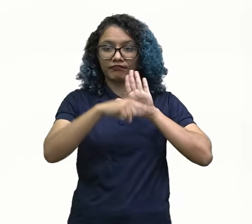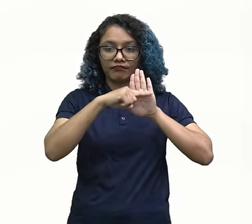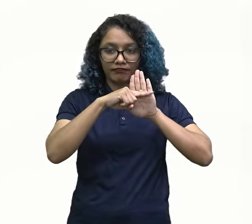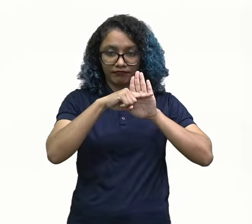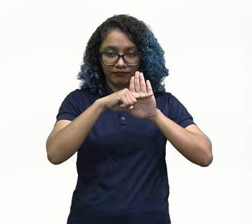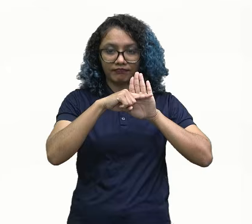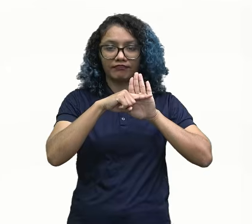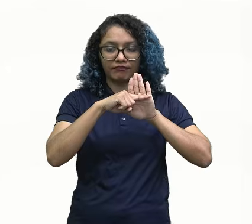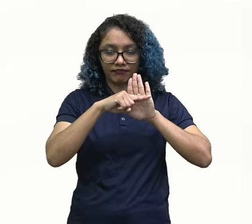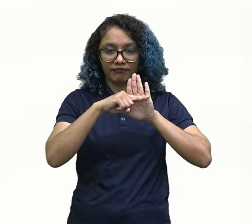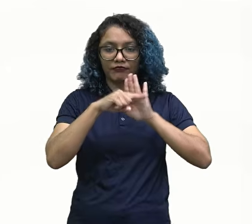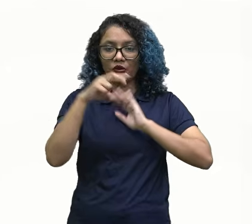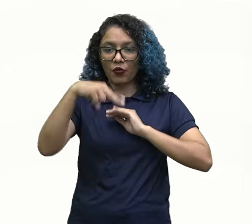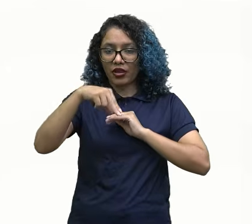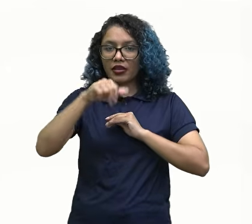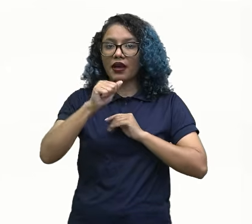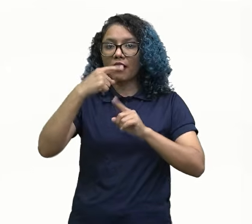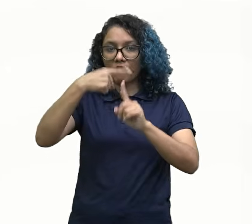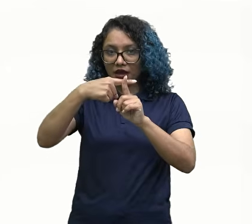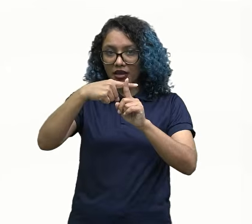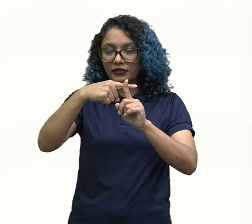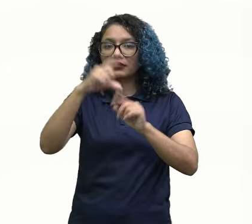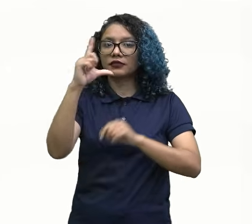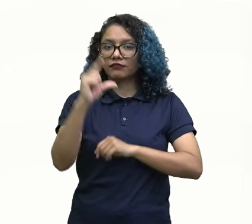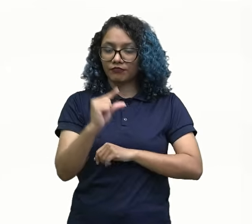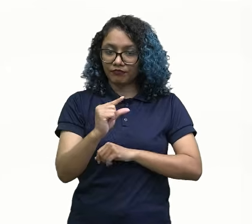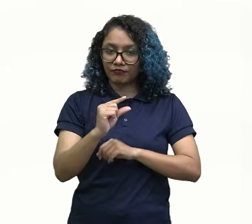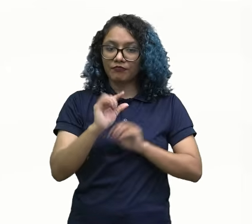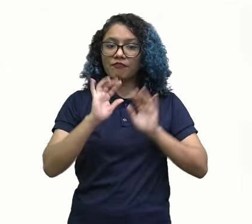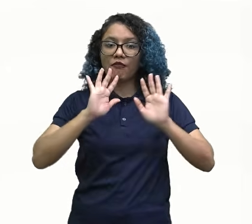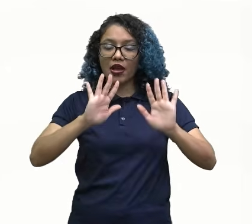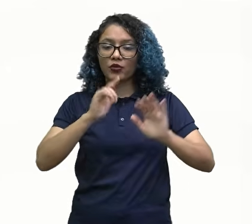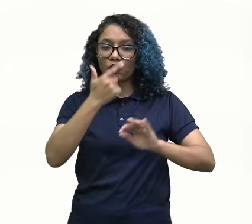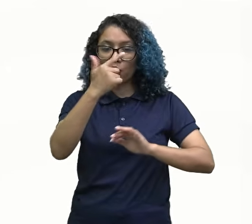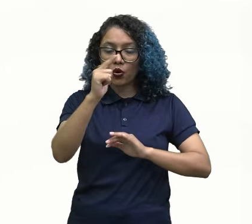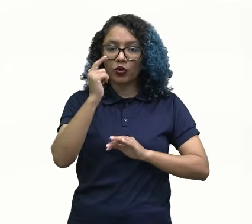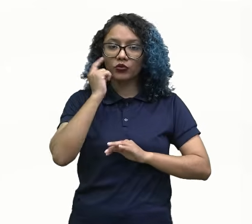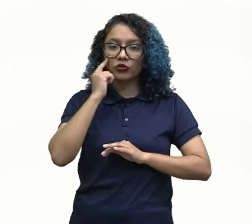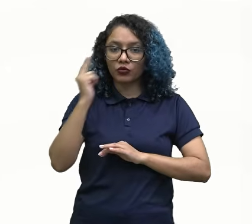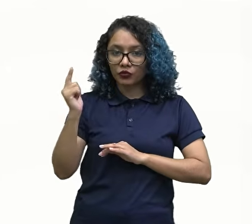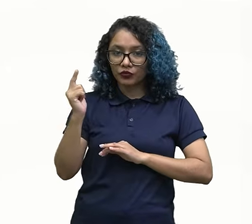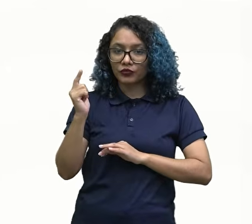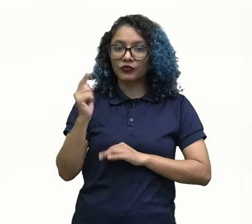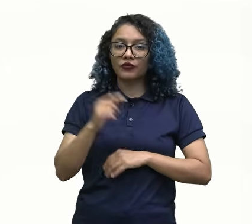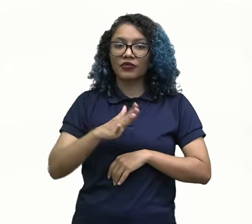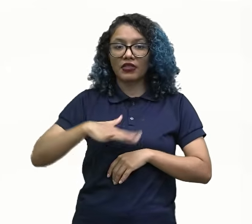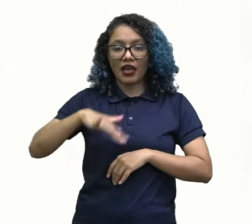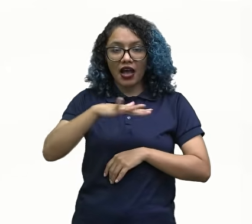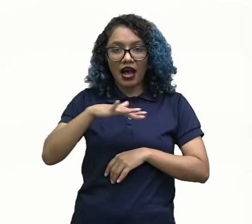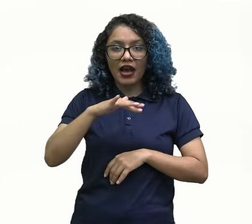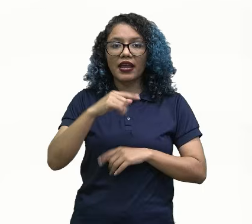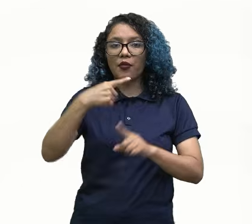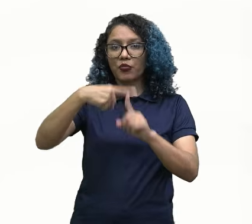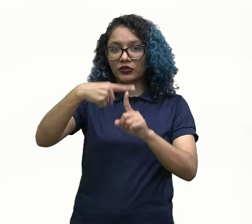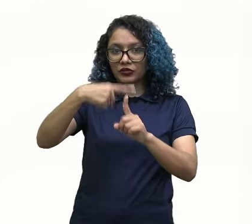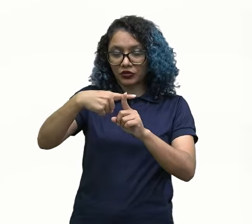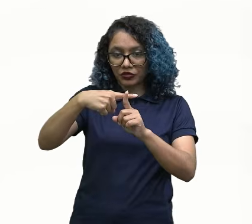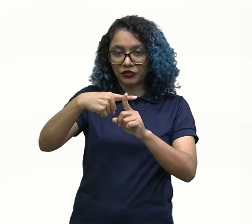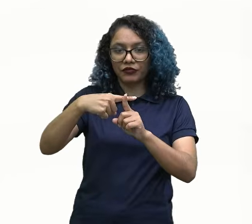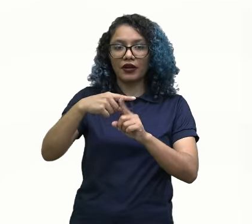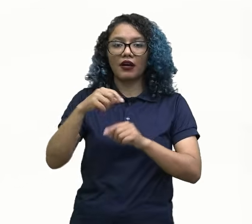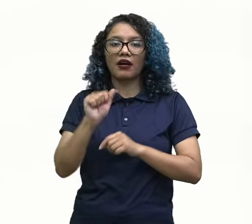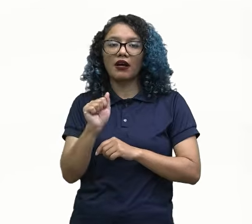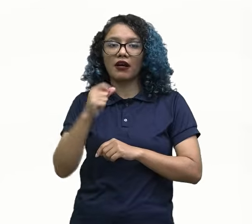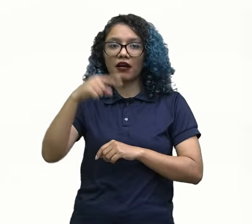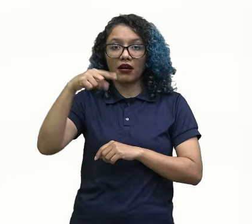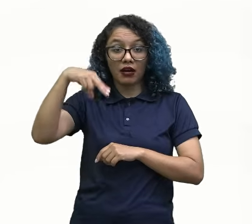Redução desse Na+. Enquanto que lá, né, no ânodo, que é o polo positivo, agora a gente já sabe,